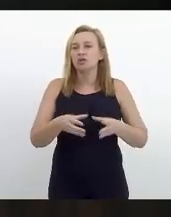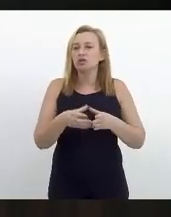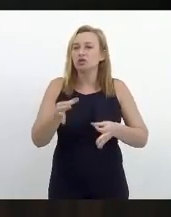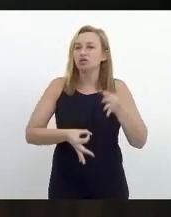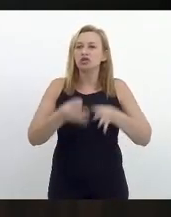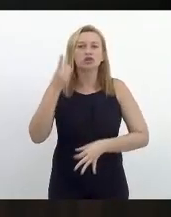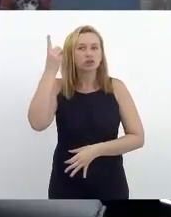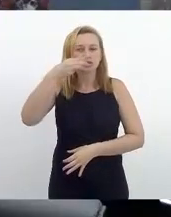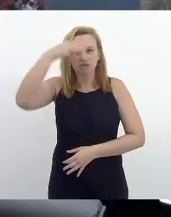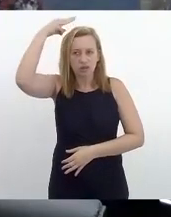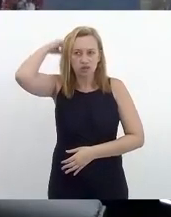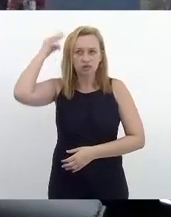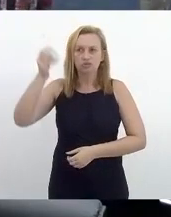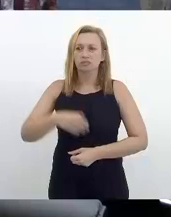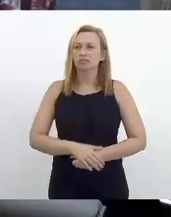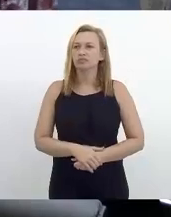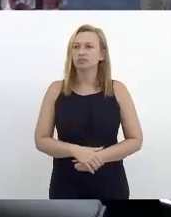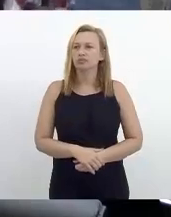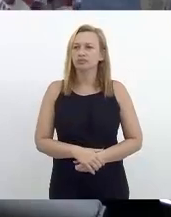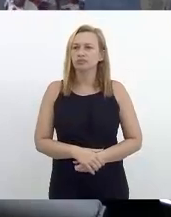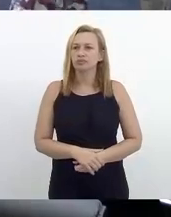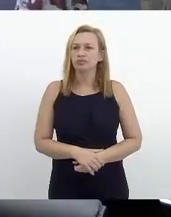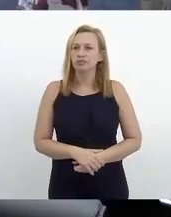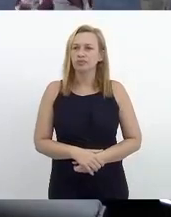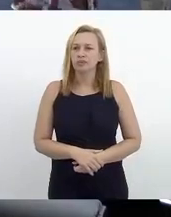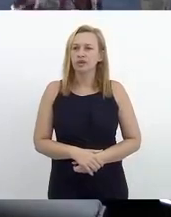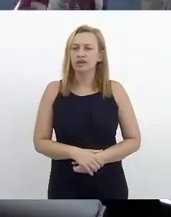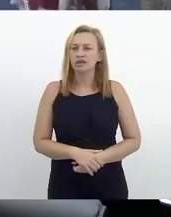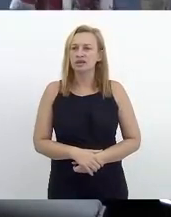deputado Márcio Pacheco.